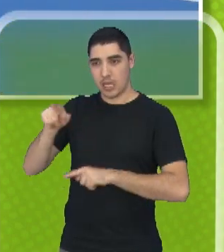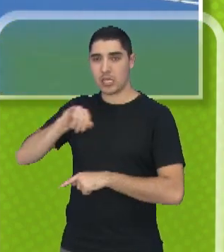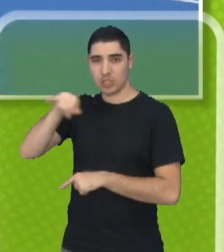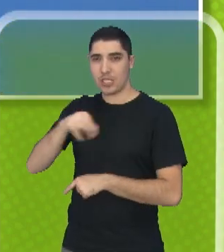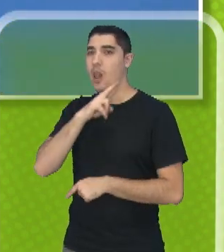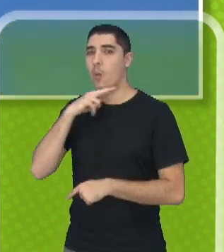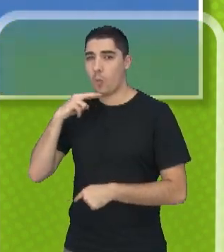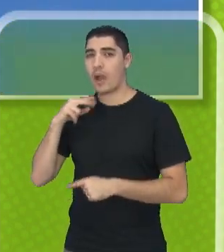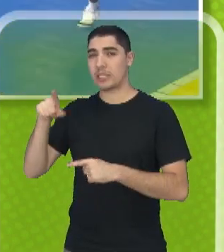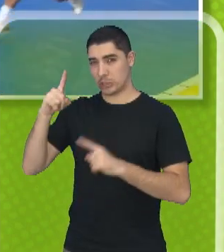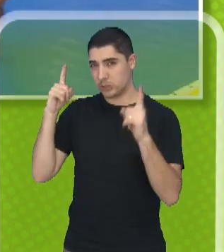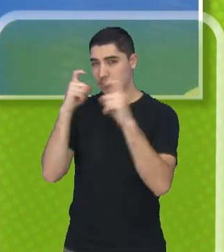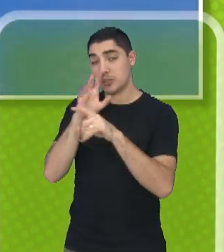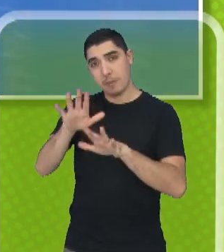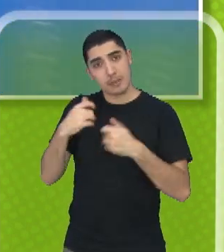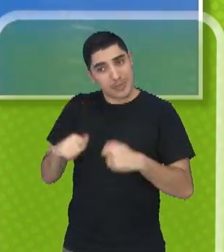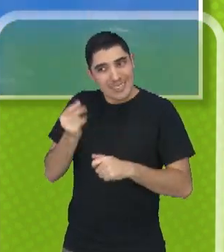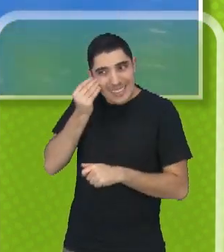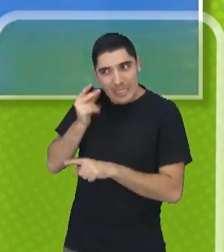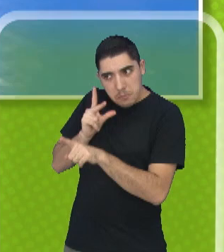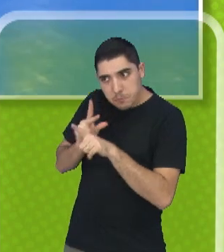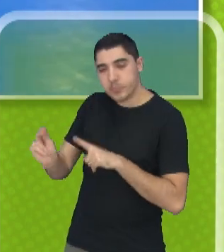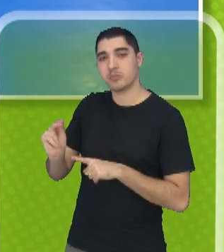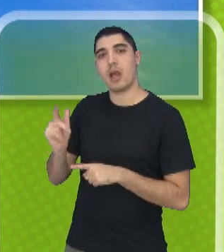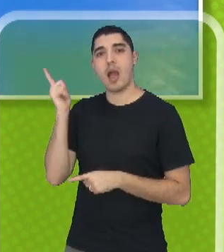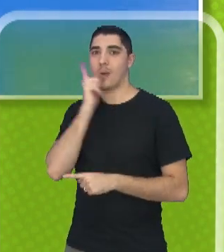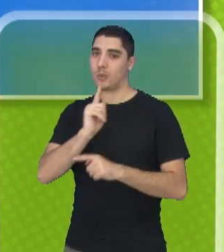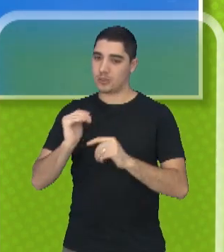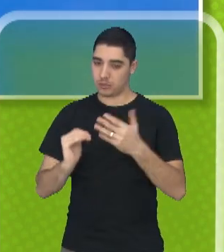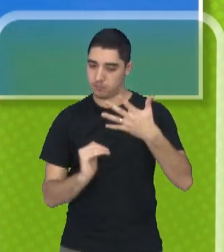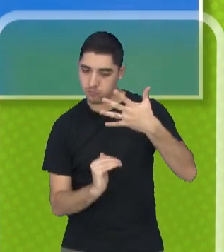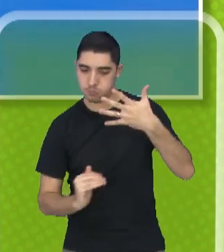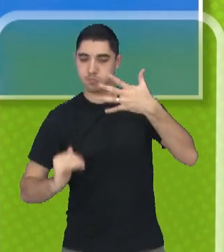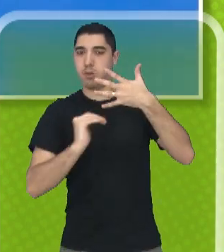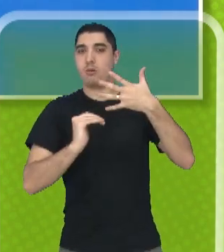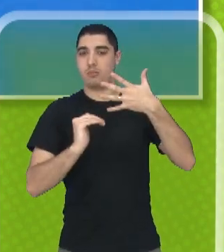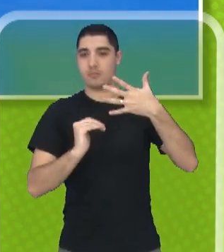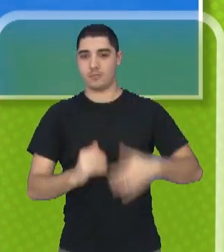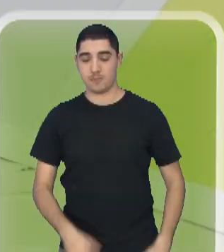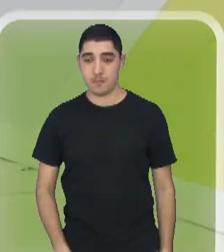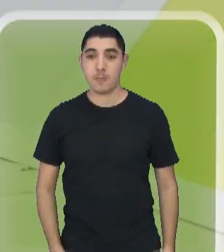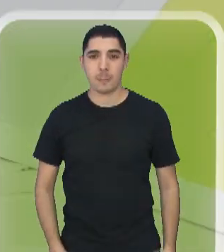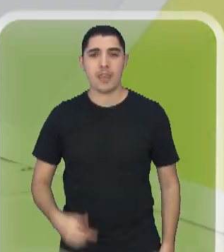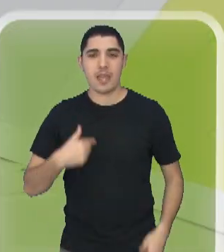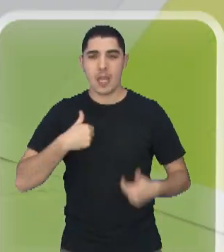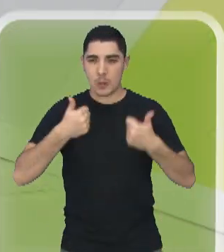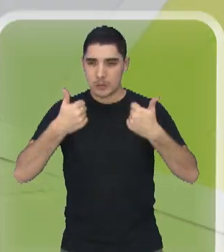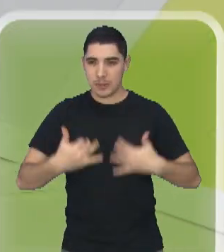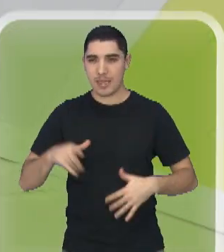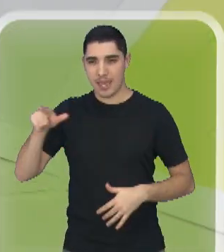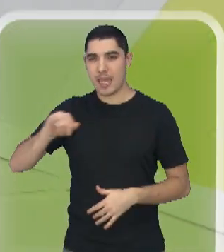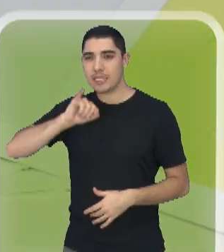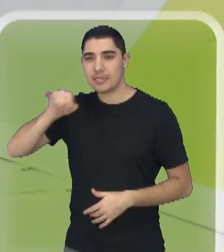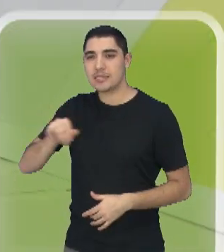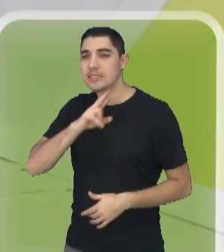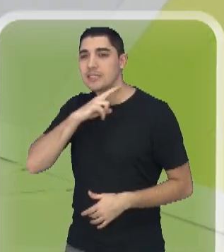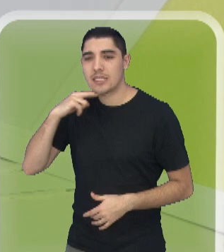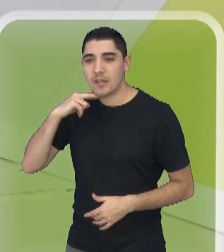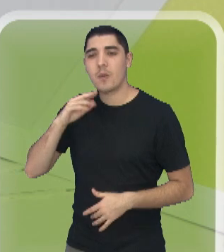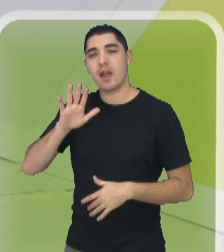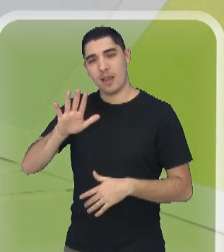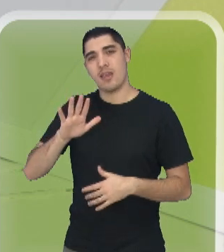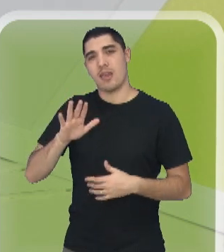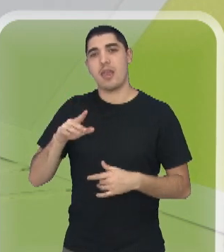colocar na cabeça que tem que fazer 3 pontos para realmente poder igualar aí, fazer esse salto na tabela. Eu falei do timaço do Jaraguá,